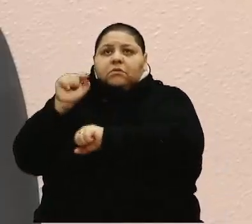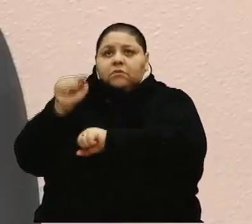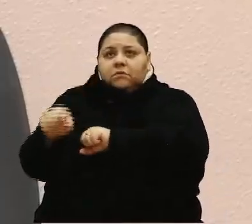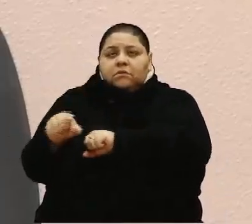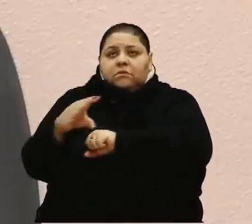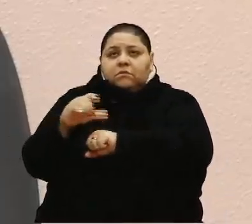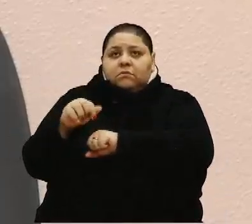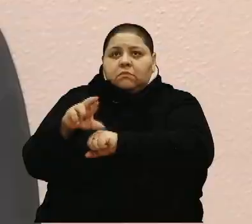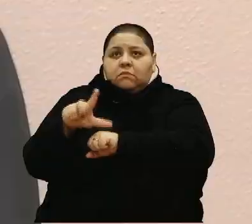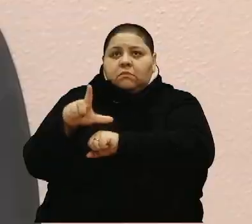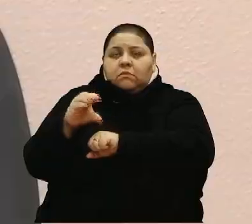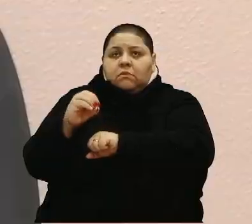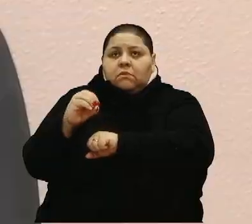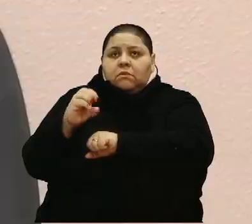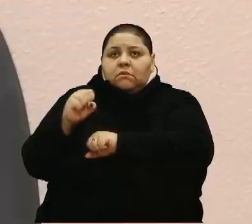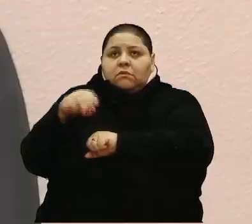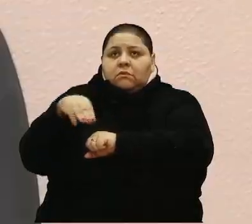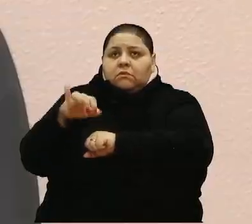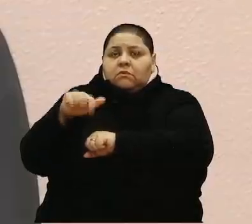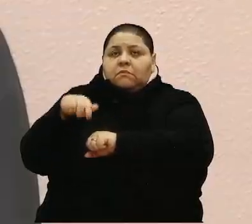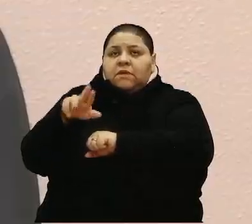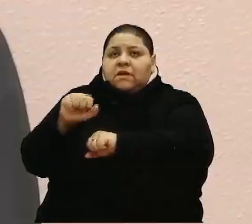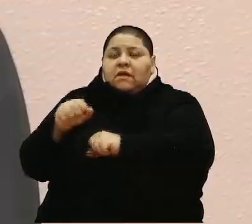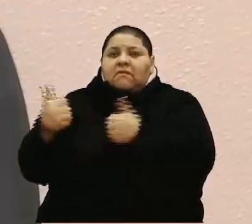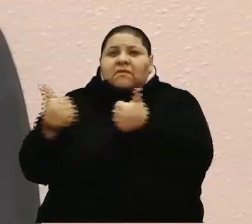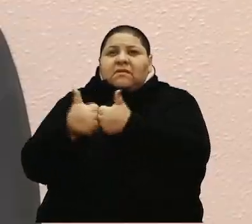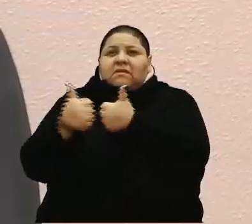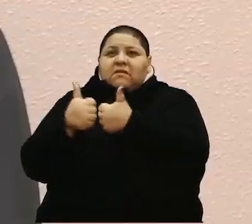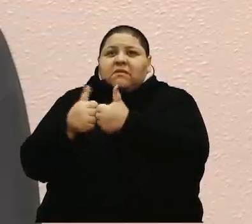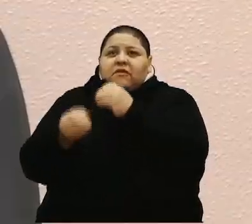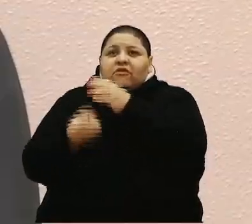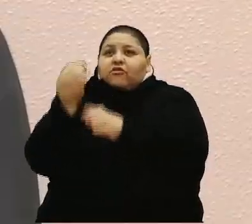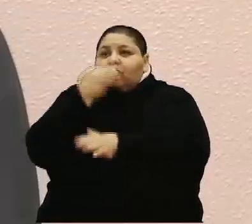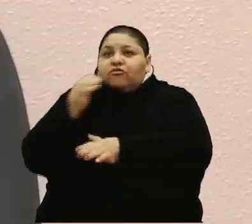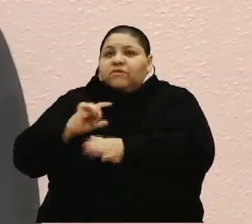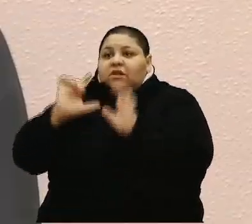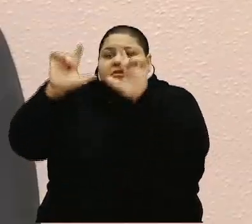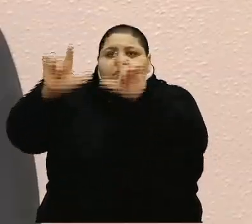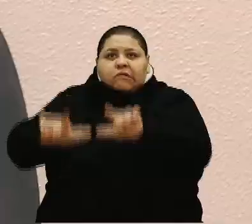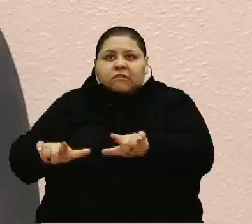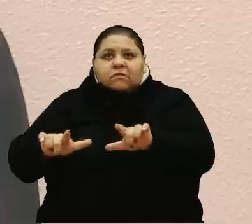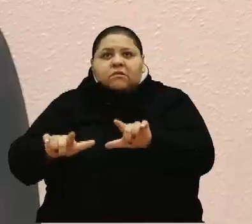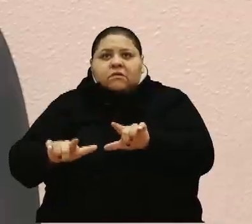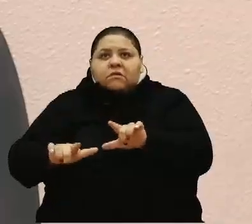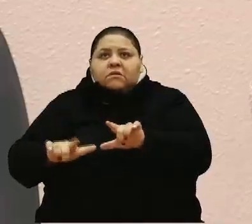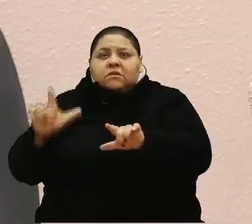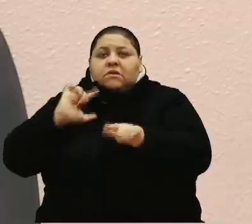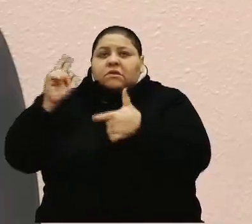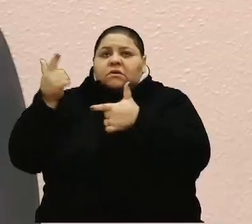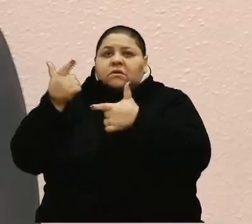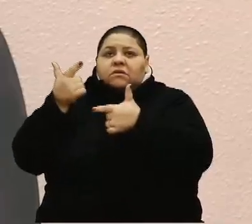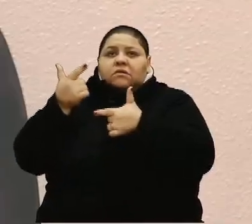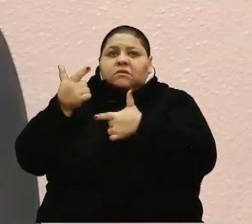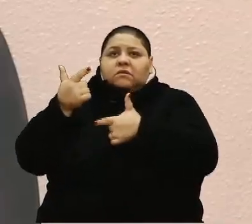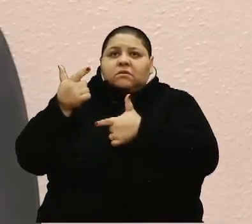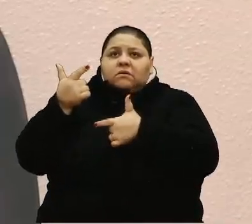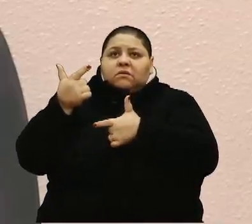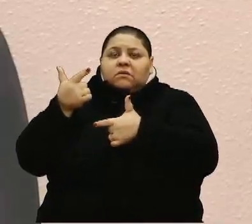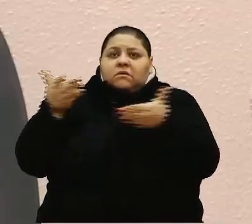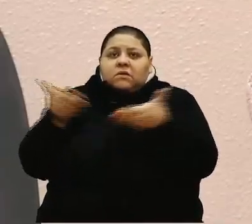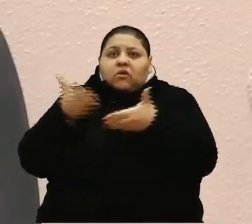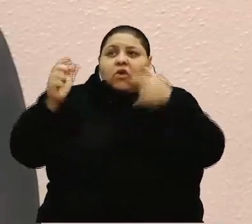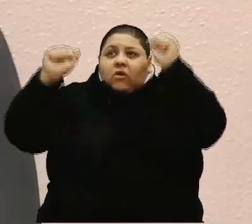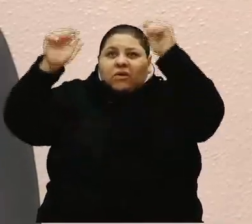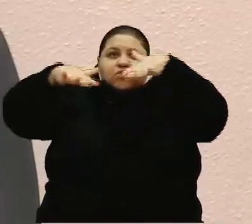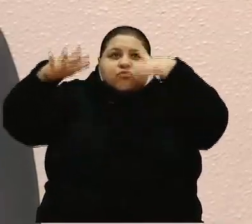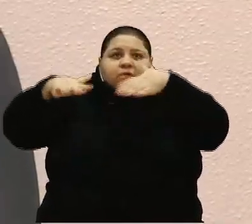Carlos Miguel, que está ali na Fundação Caxias. E aí, se não tem mais espaço para as pessoas da rua, não tem mais espaço para as pessoas que têm problema agora com as